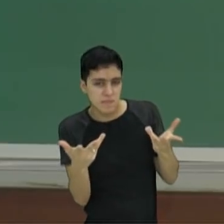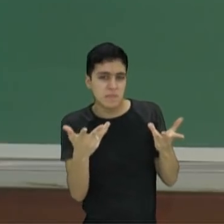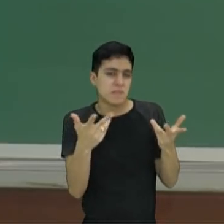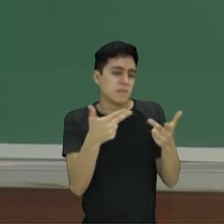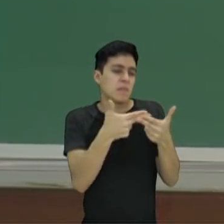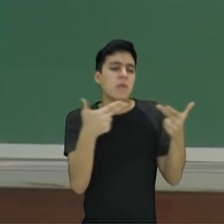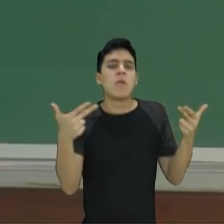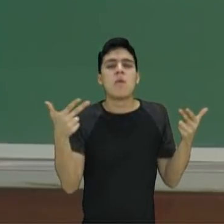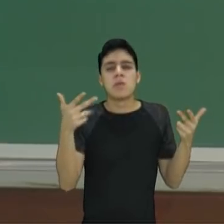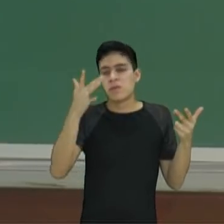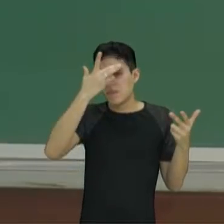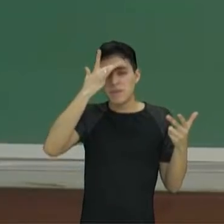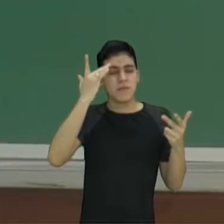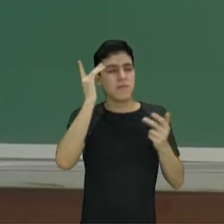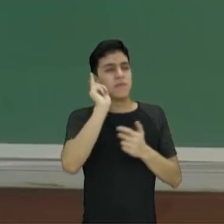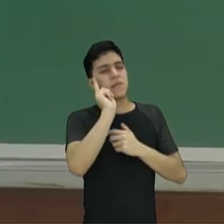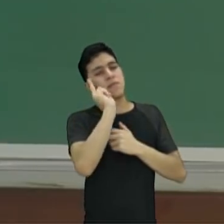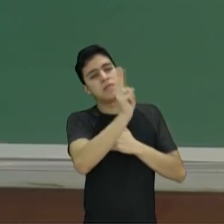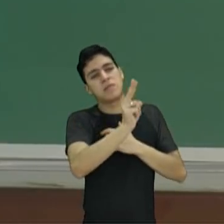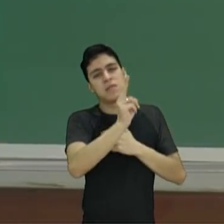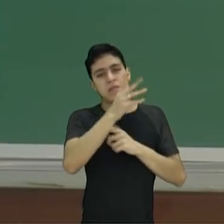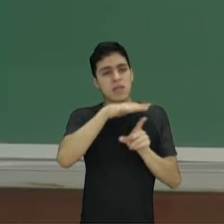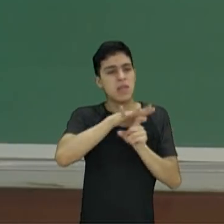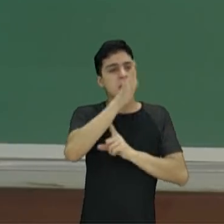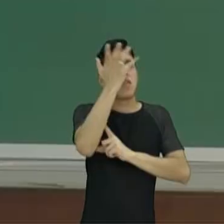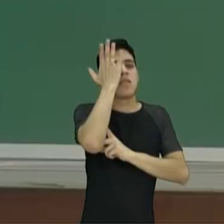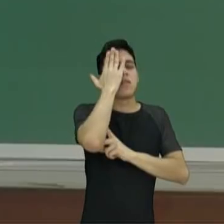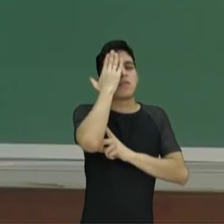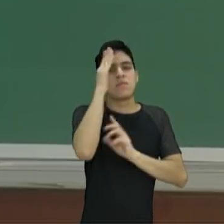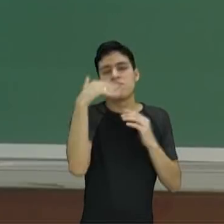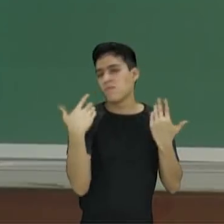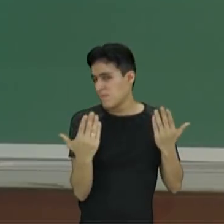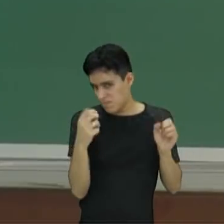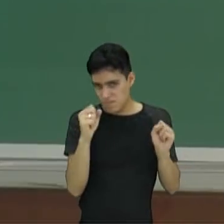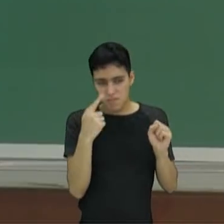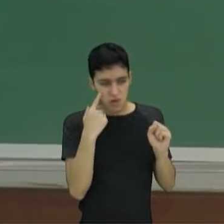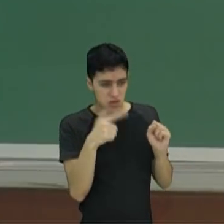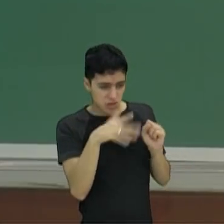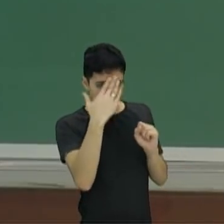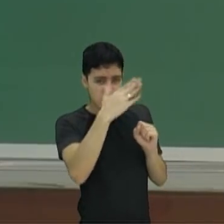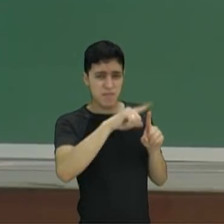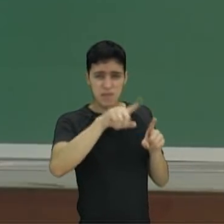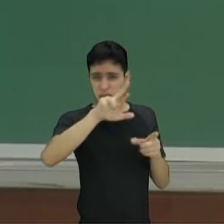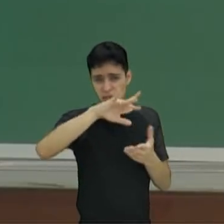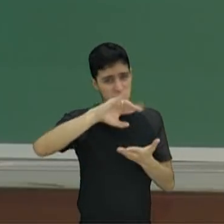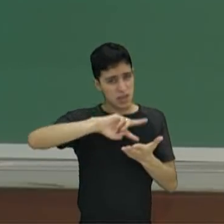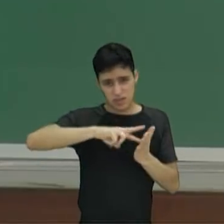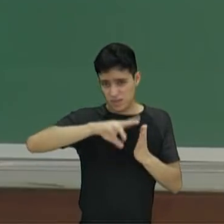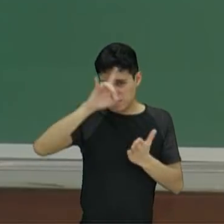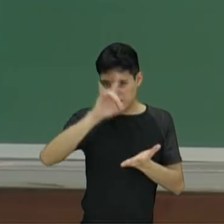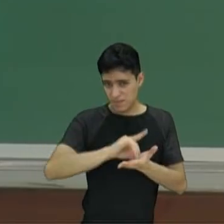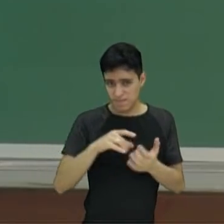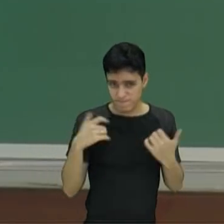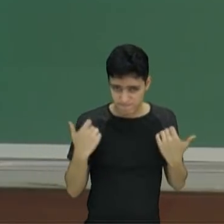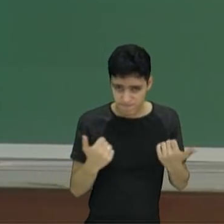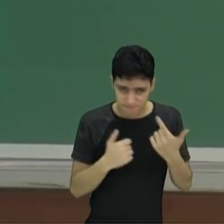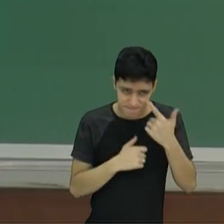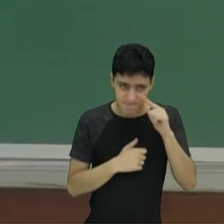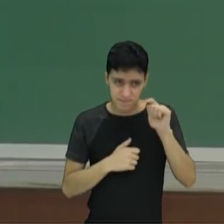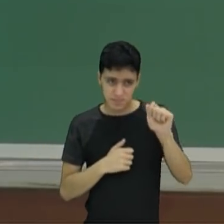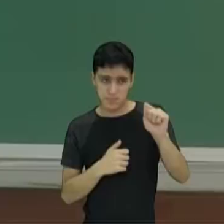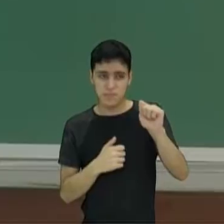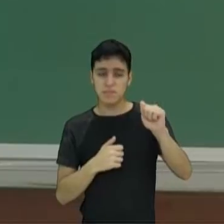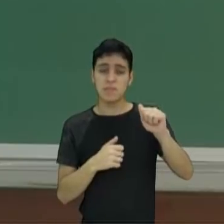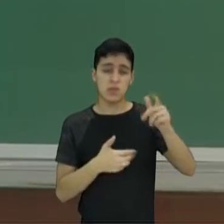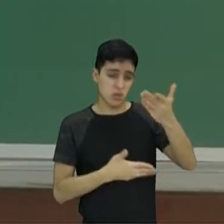fazer com que as pessoas vejam, todo mundo queira saber, então pode ter fama, mas não quer dizer que é verdadeiro. Então, letra A,